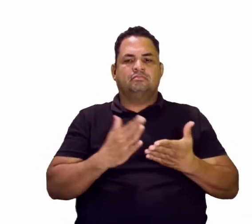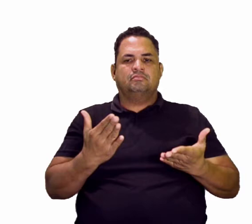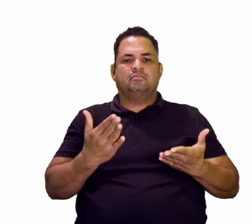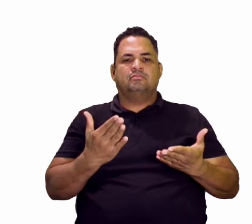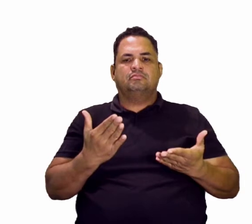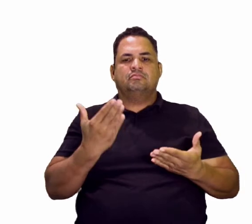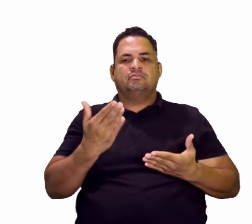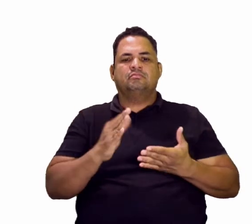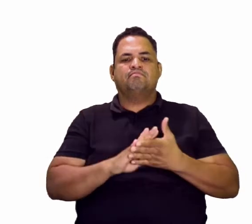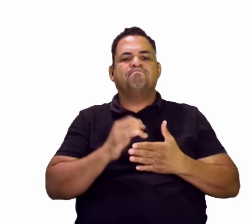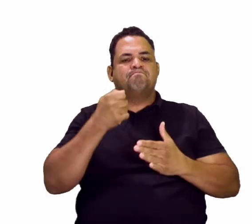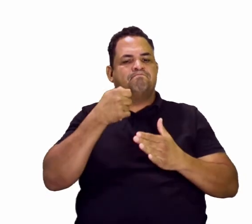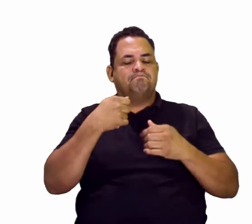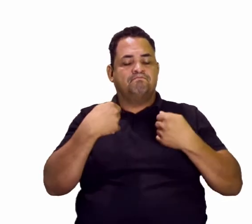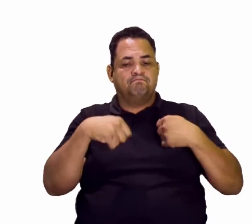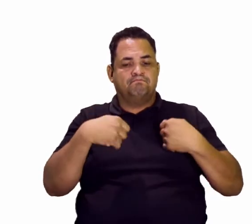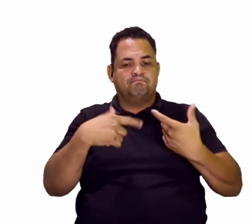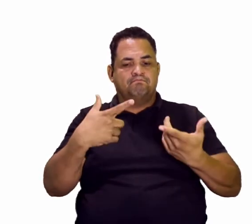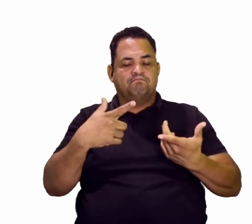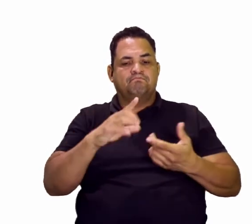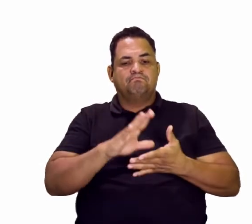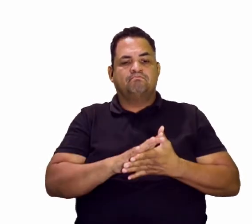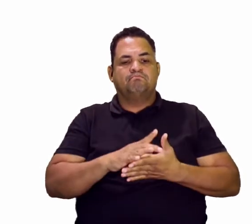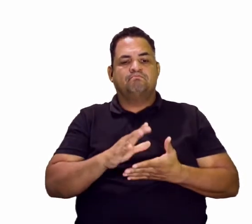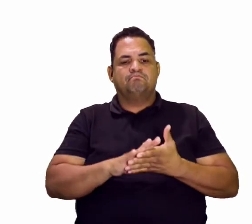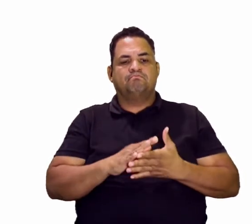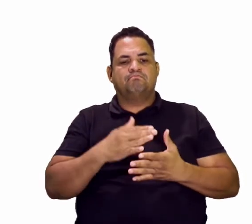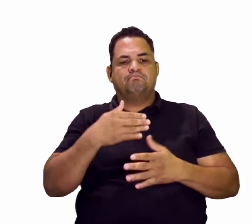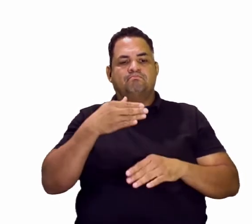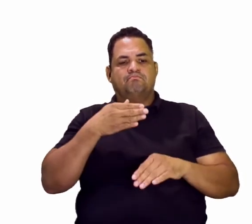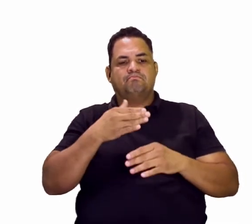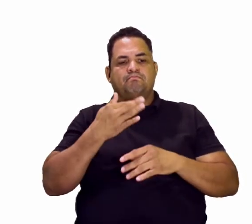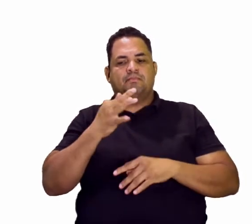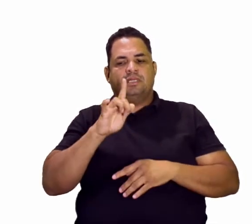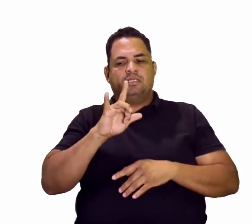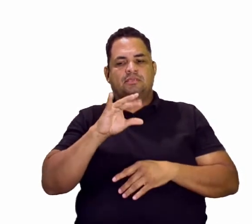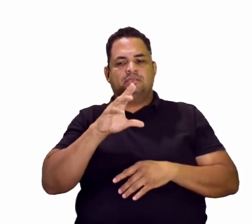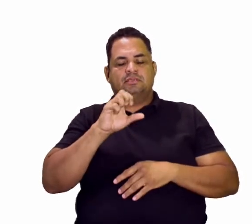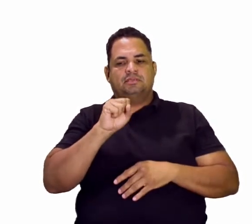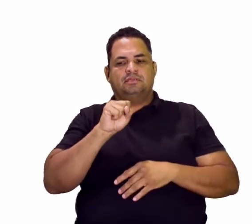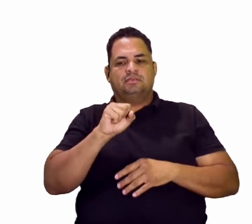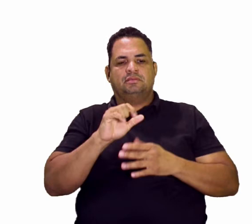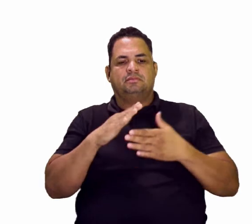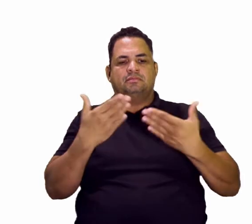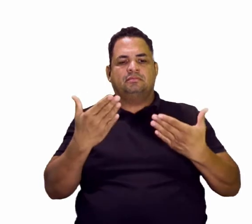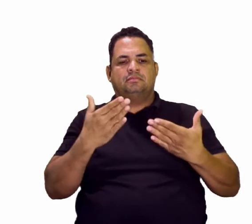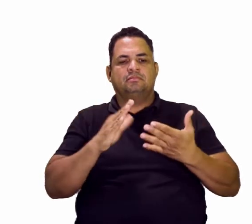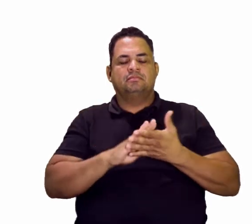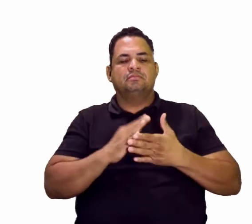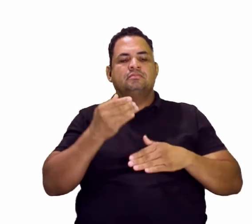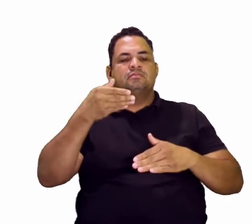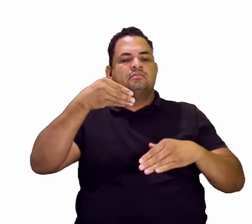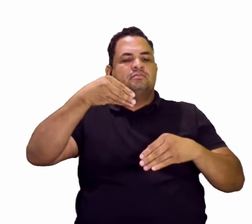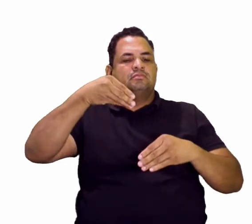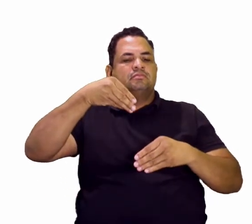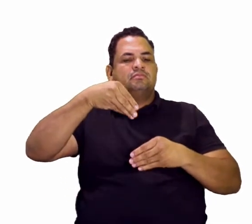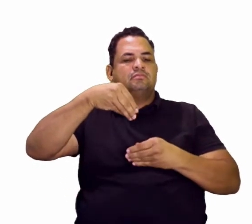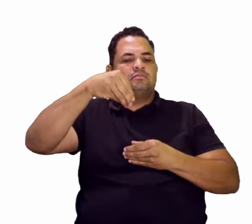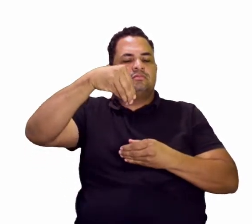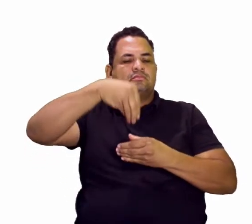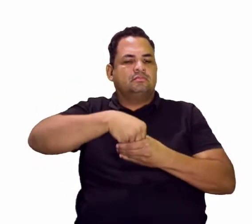Então, obrigatoriamente, eles vão ser parasitas no interior